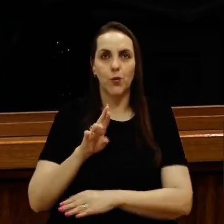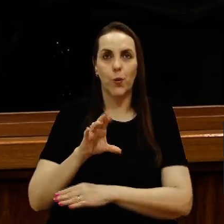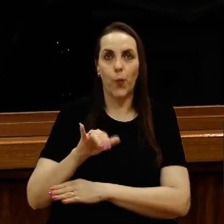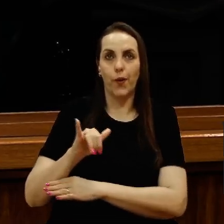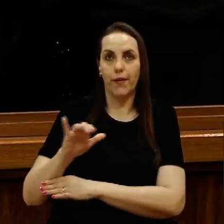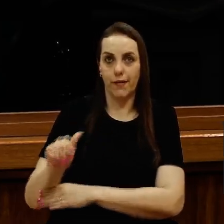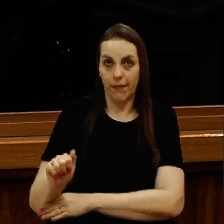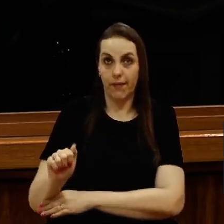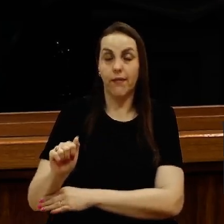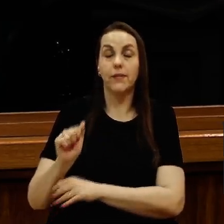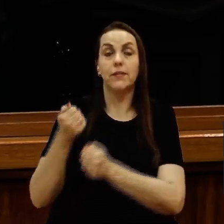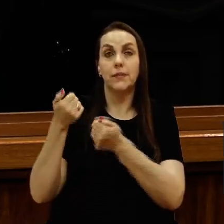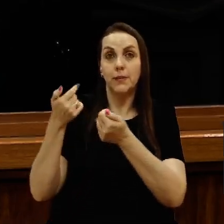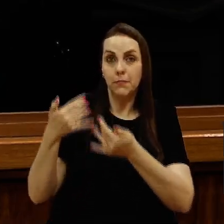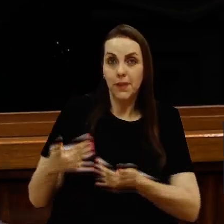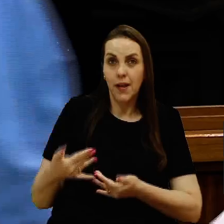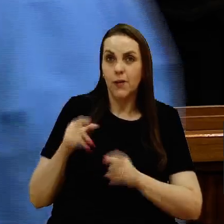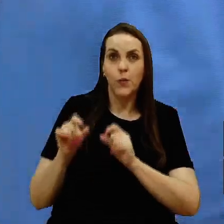sobre a questão